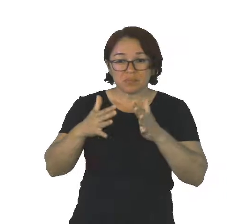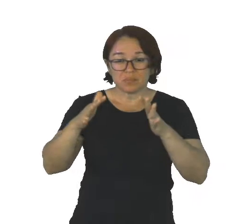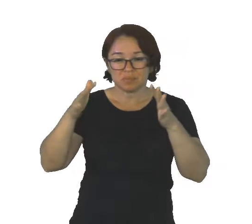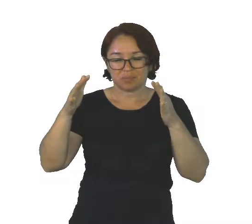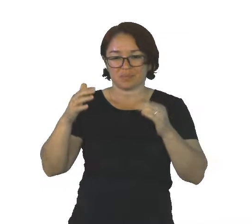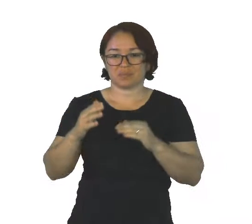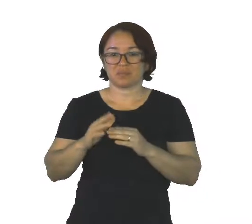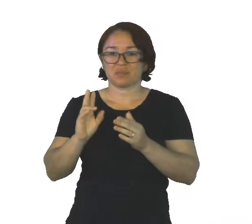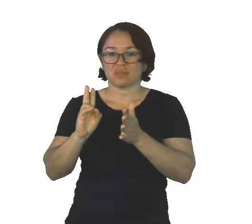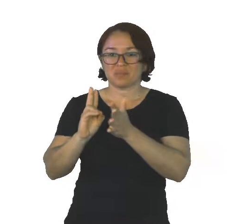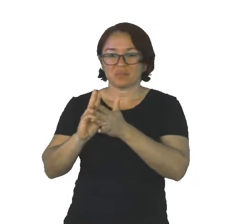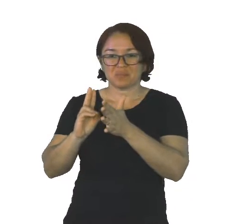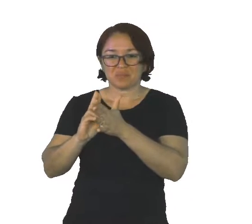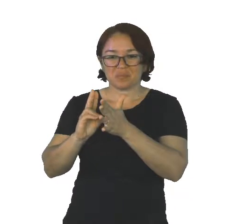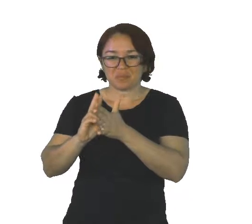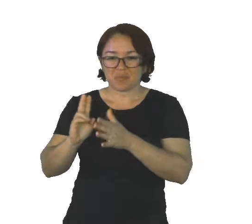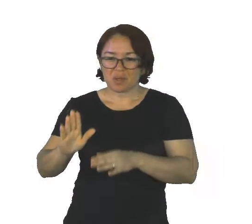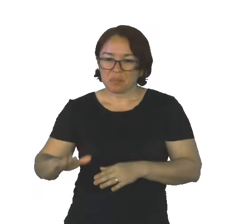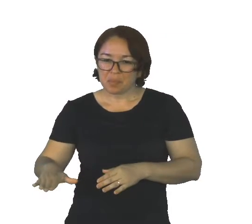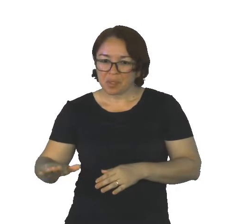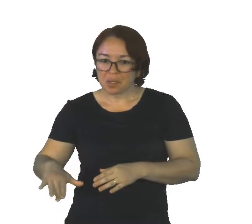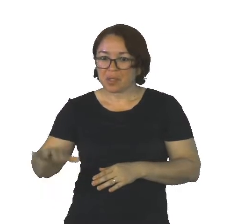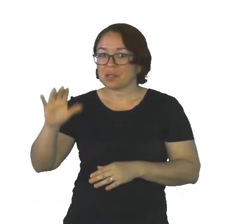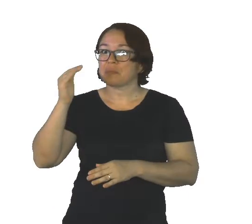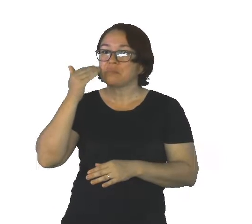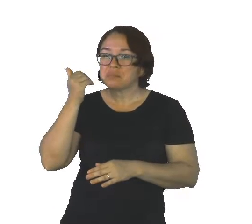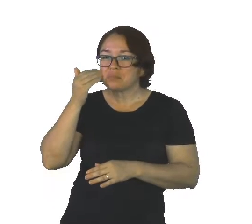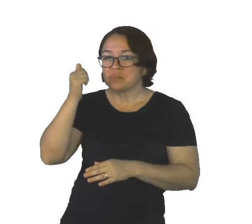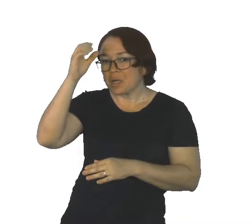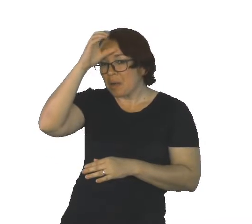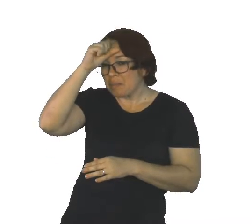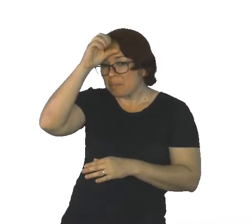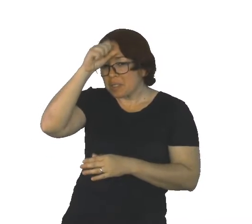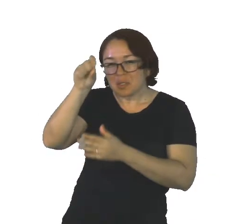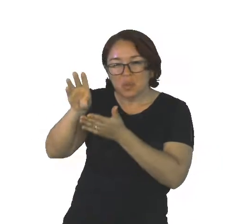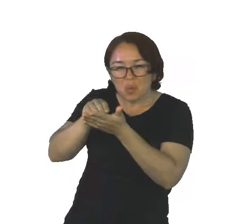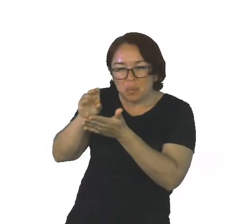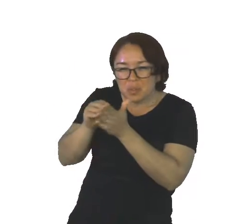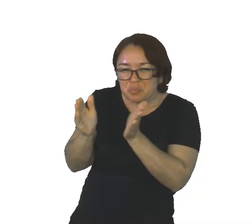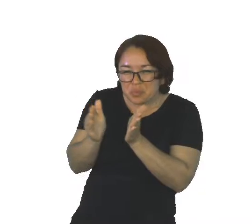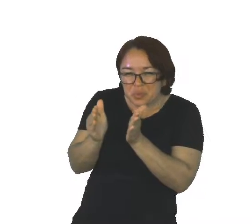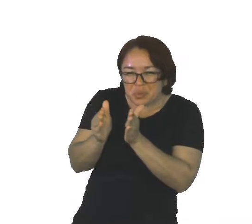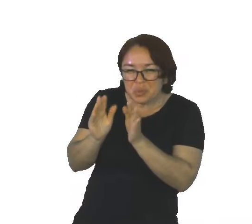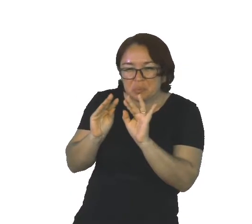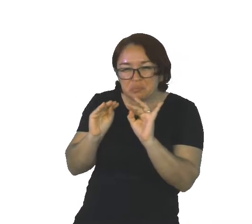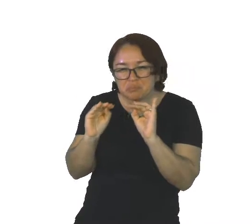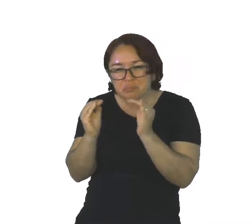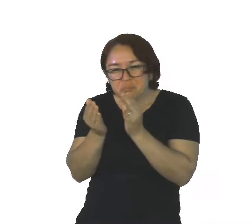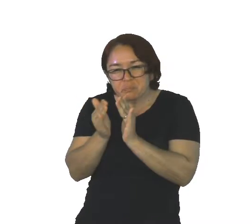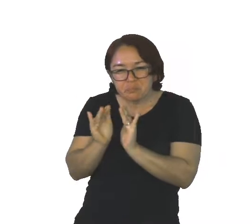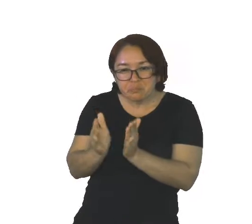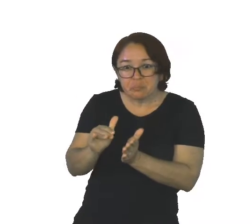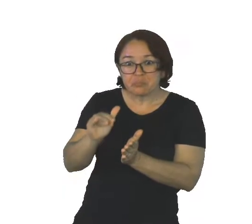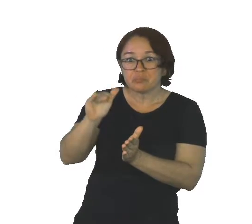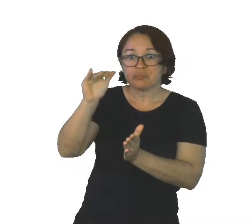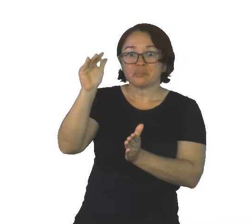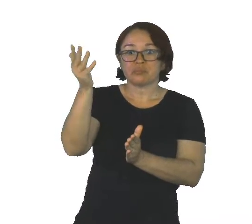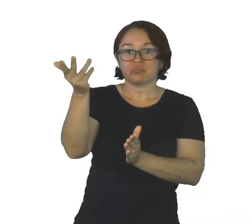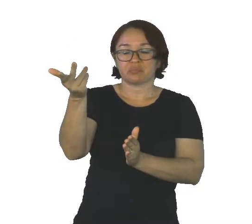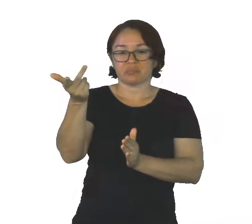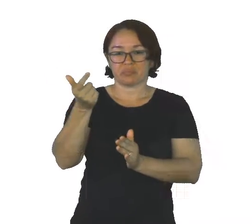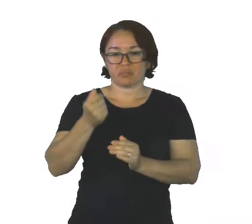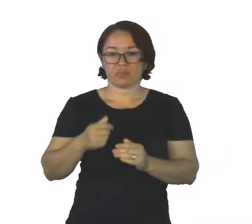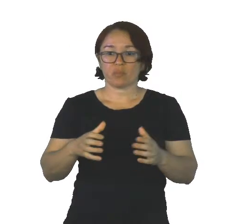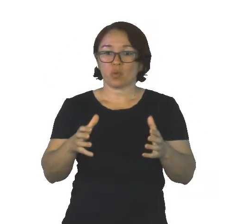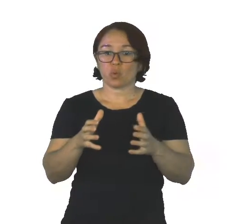desde pequenos, fazendo miniaturas como essas. E se o forte dos Assurinis é a cerâmica, dos